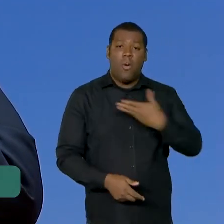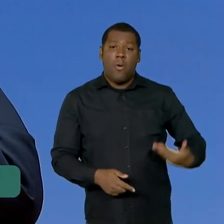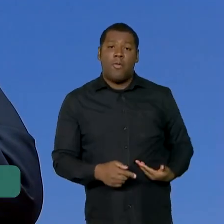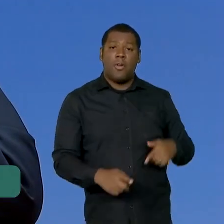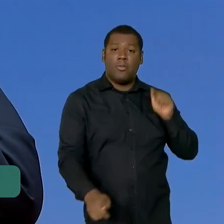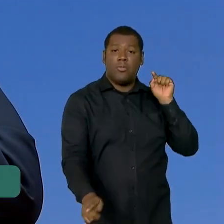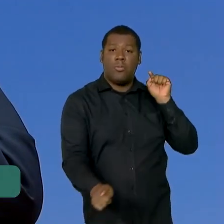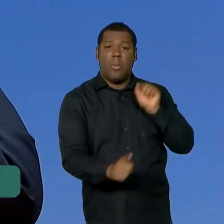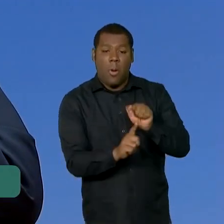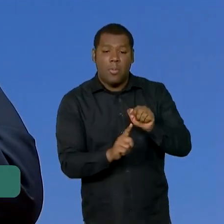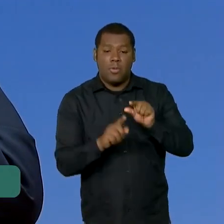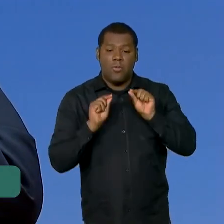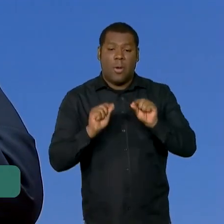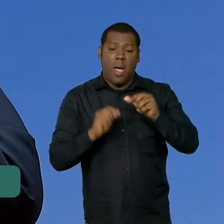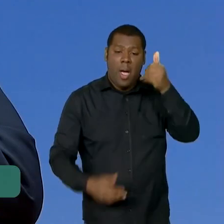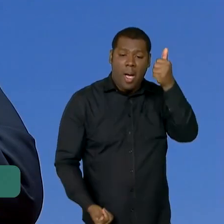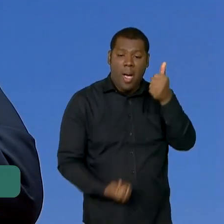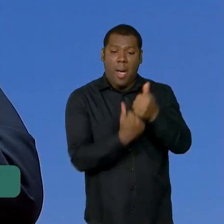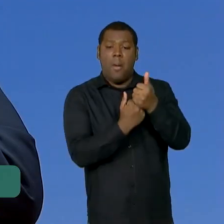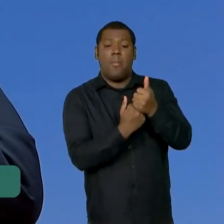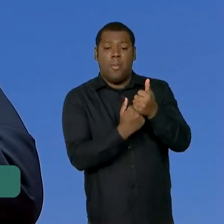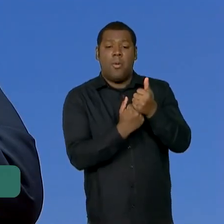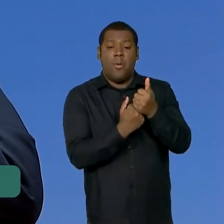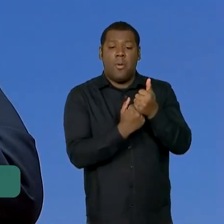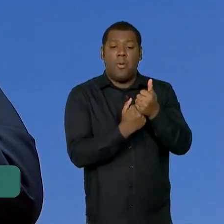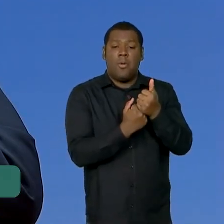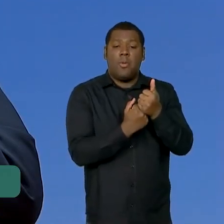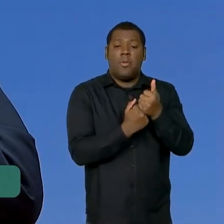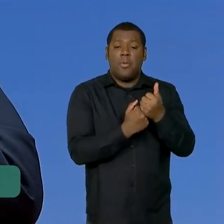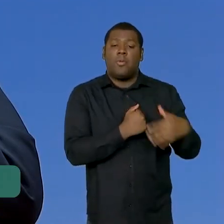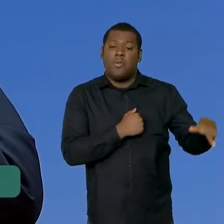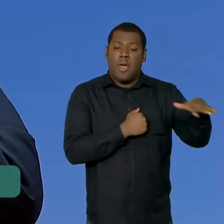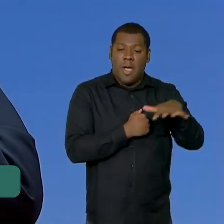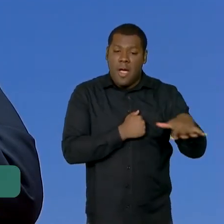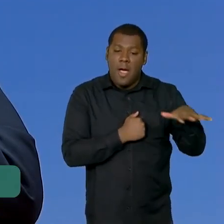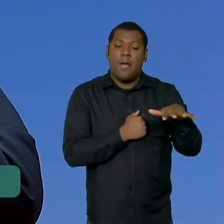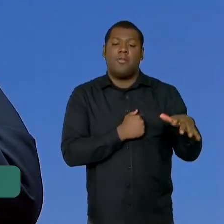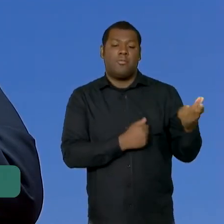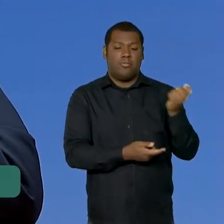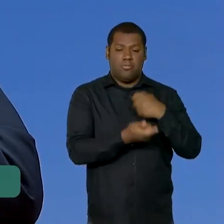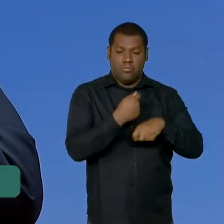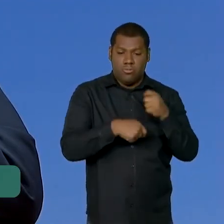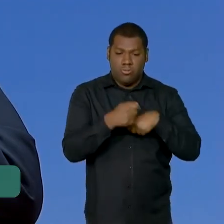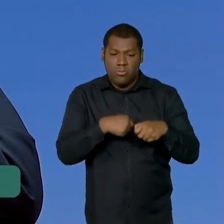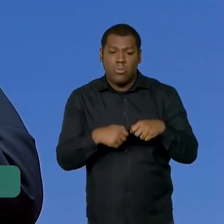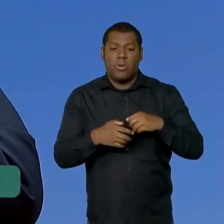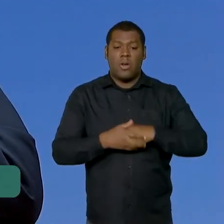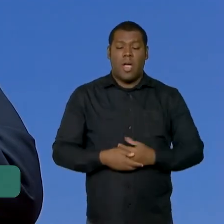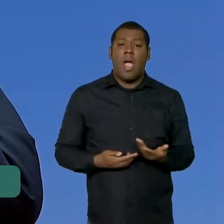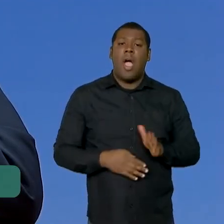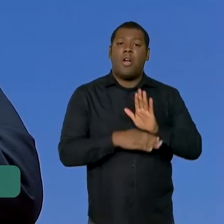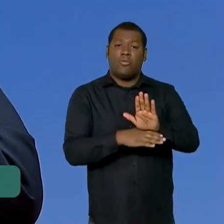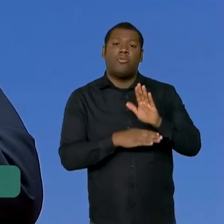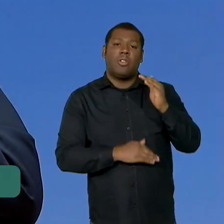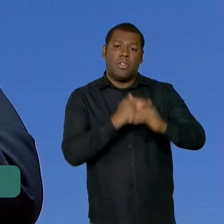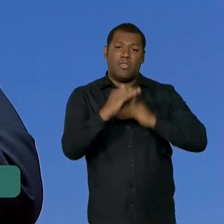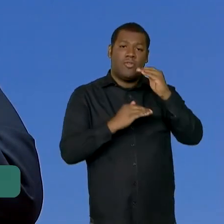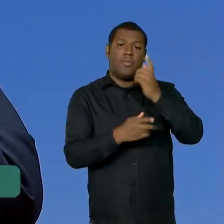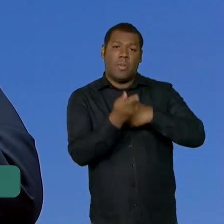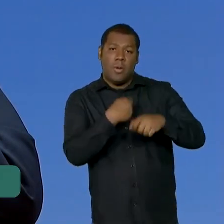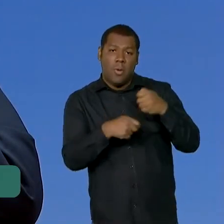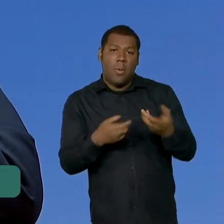ao fortalecimento desses setores na sociedade, de iniciativas de desenvolvimento econômico,